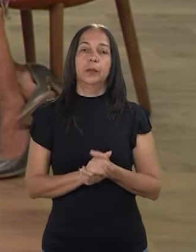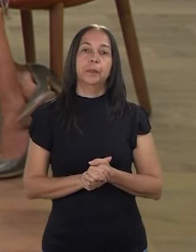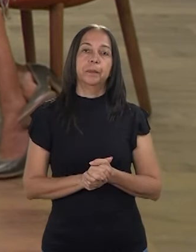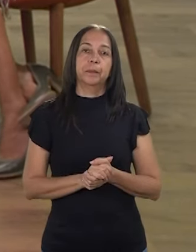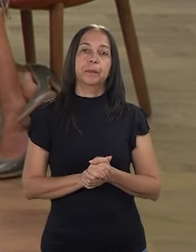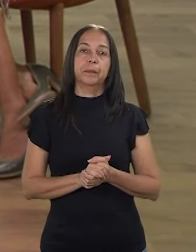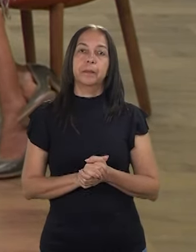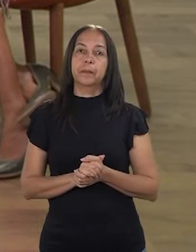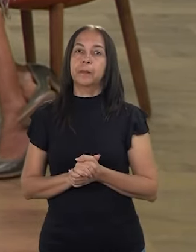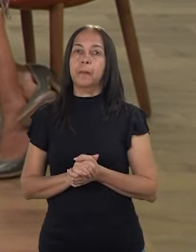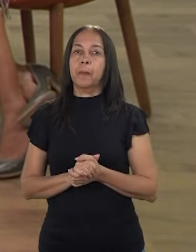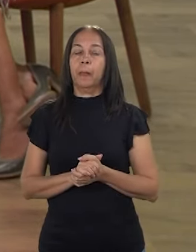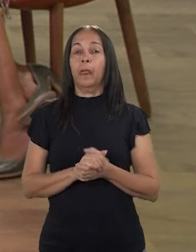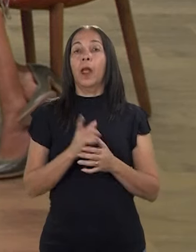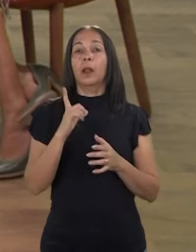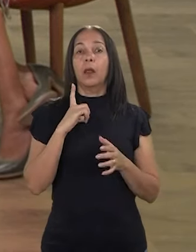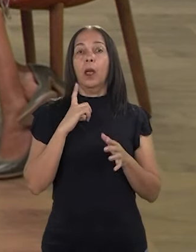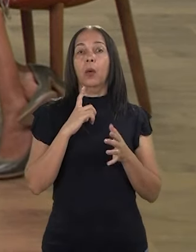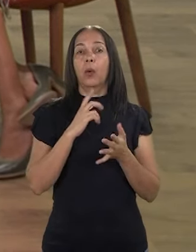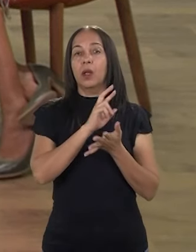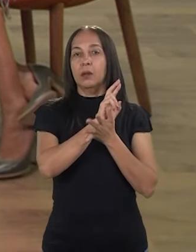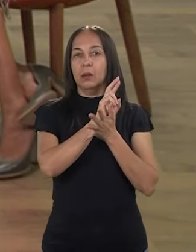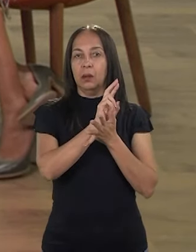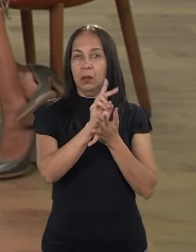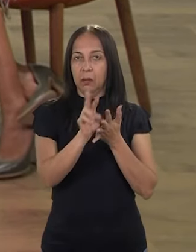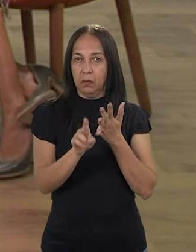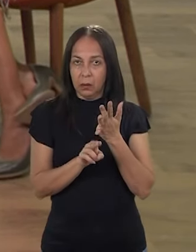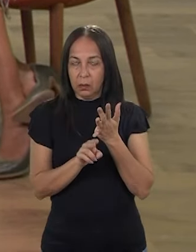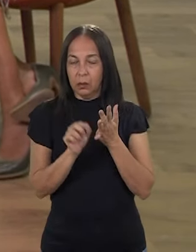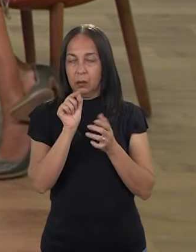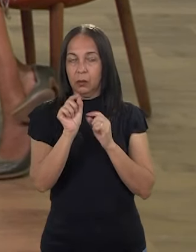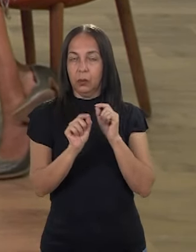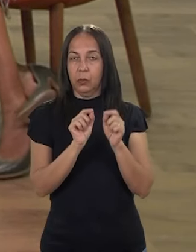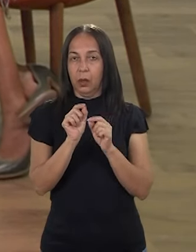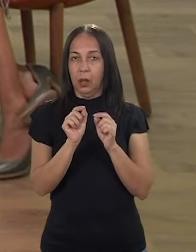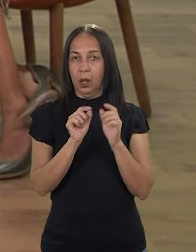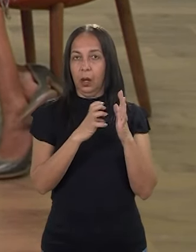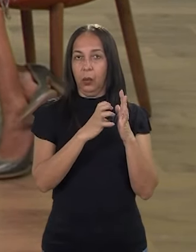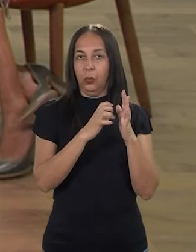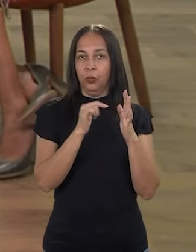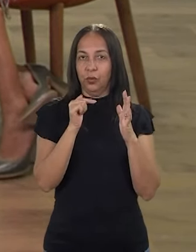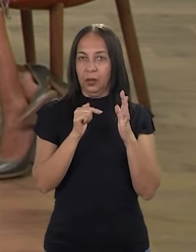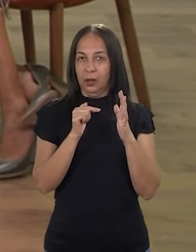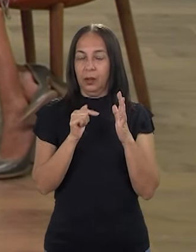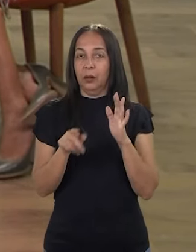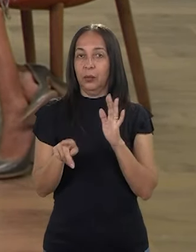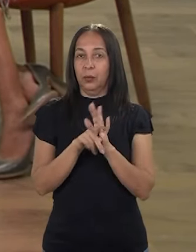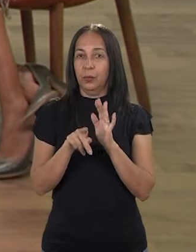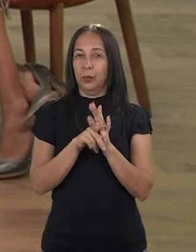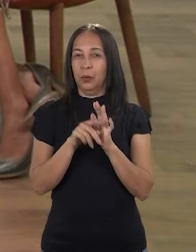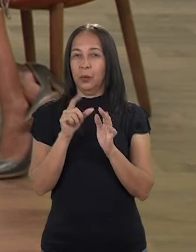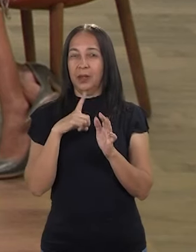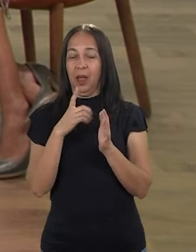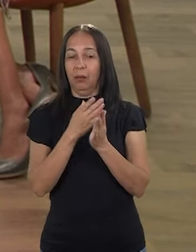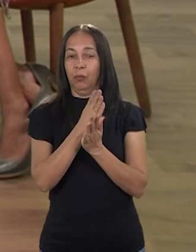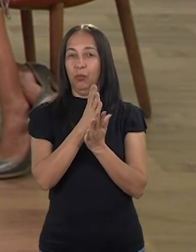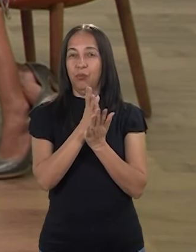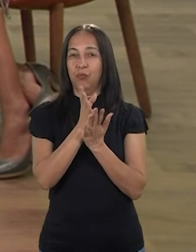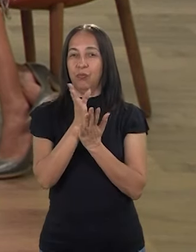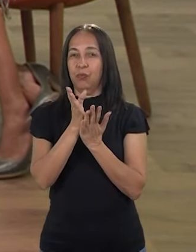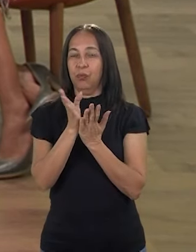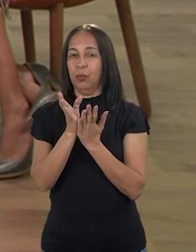eh fora essa questão do do da diversidade Lula acho que é uma coisa muito importante da gente falar é que os dados em si ou por si também